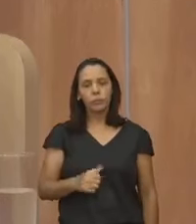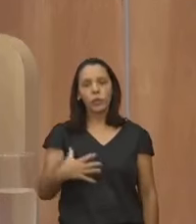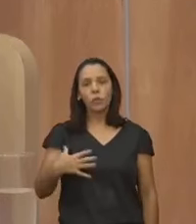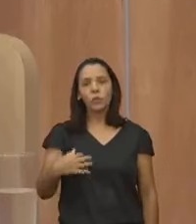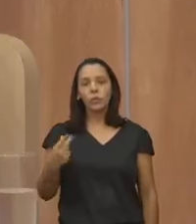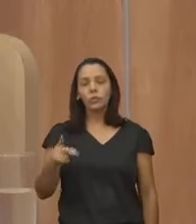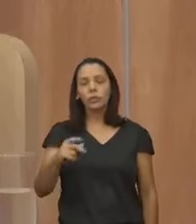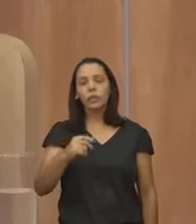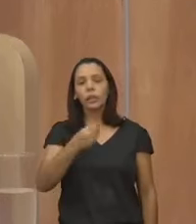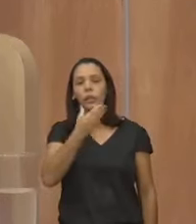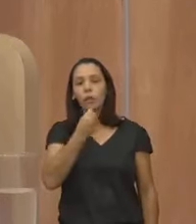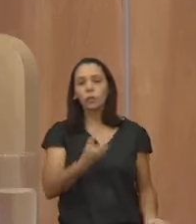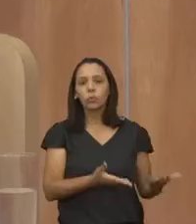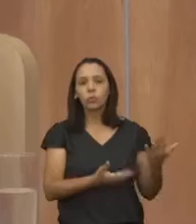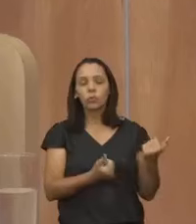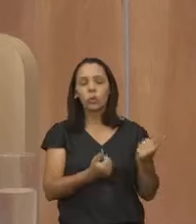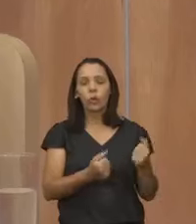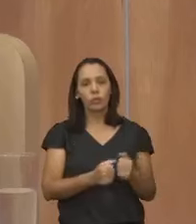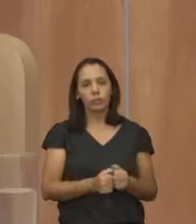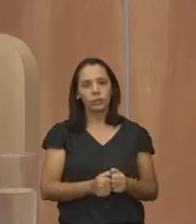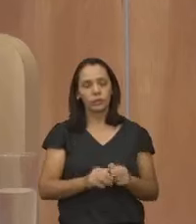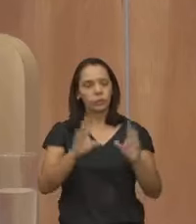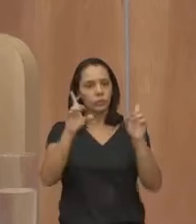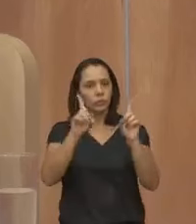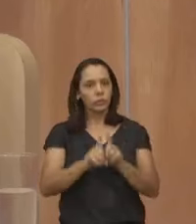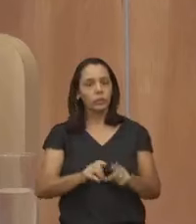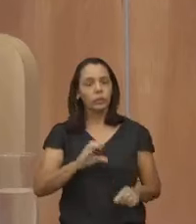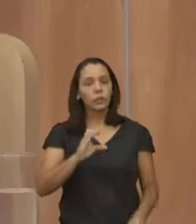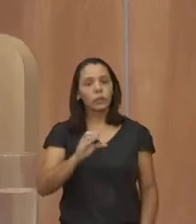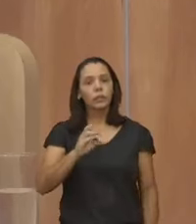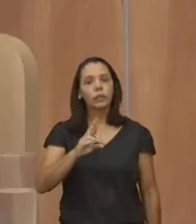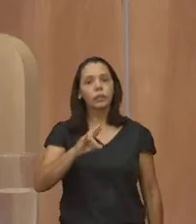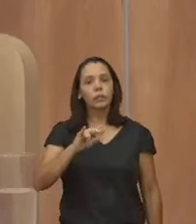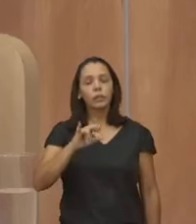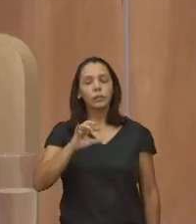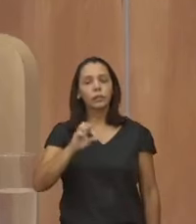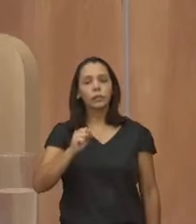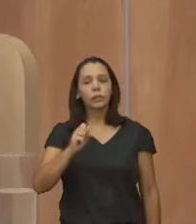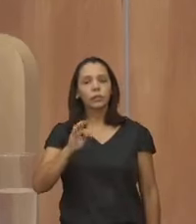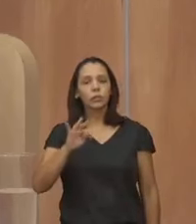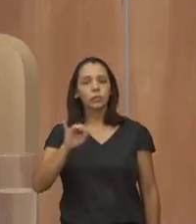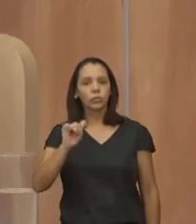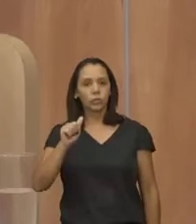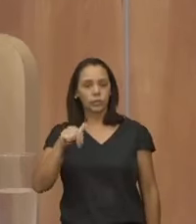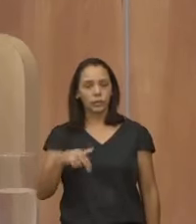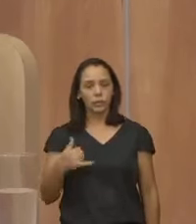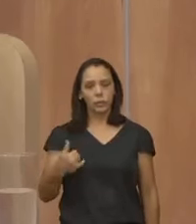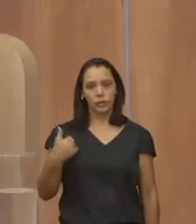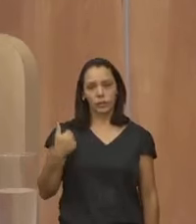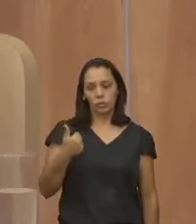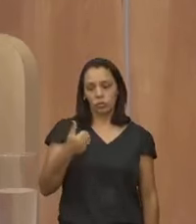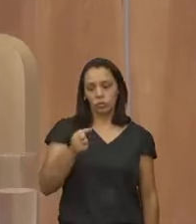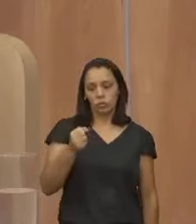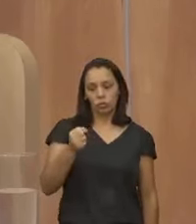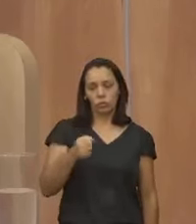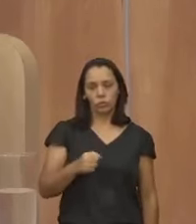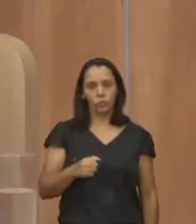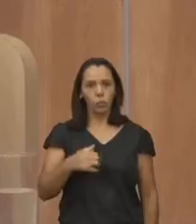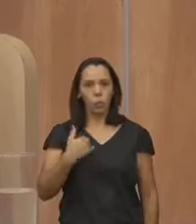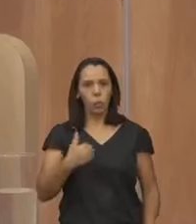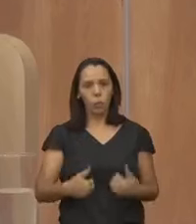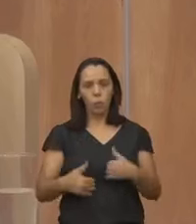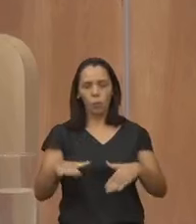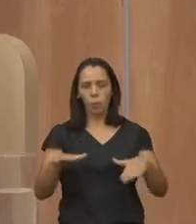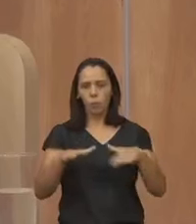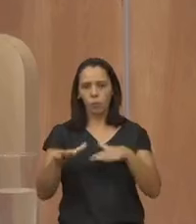anos, PCD, não tem os movimentos do corpo, não consegue se comunicar.